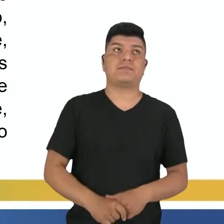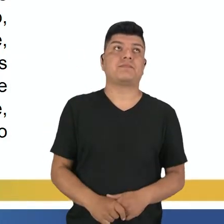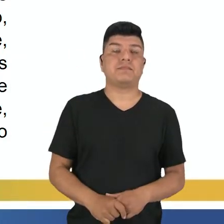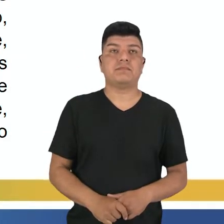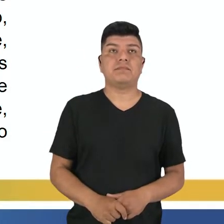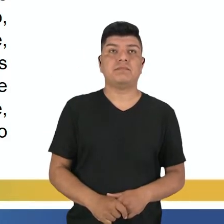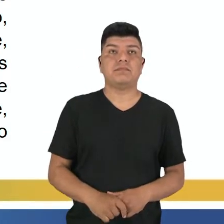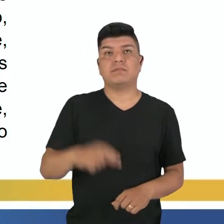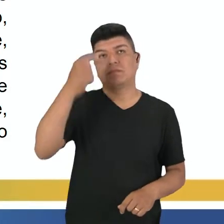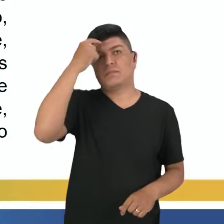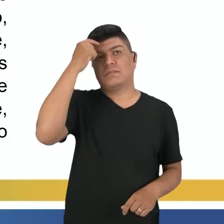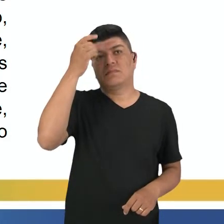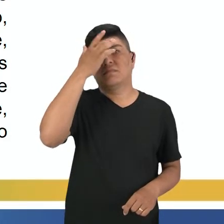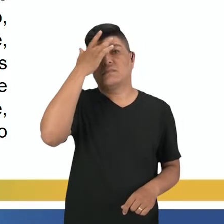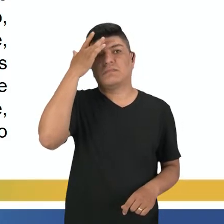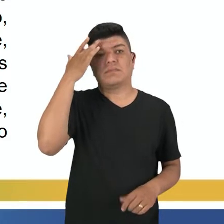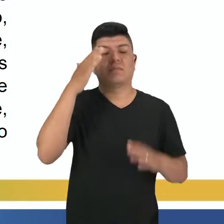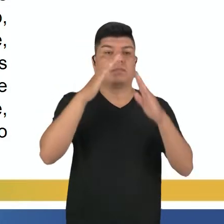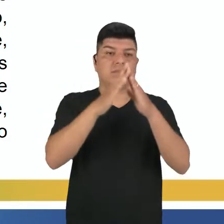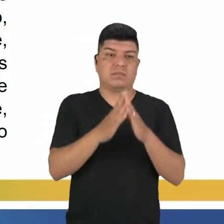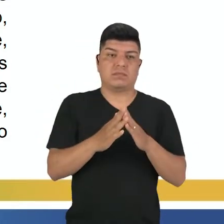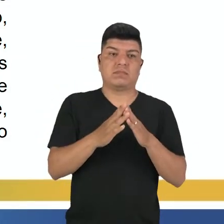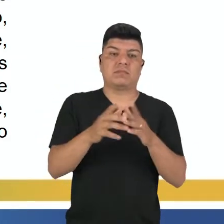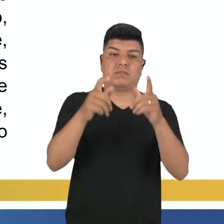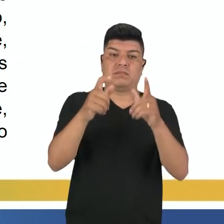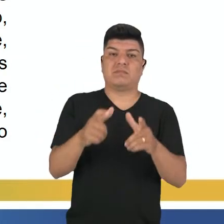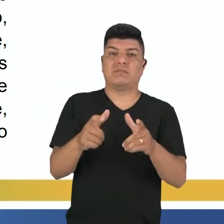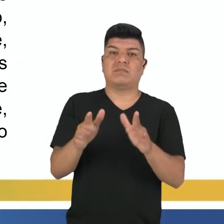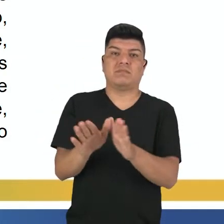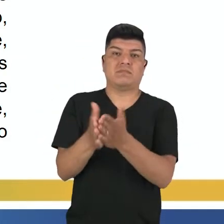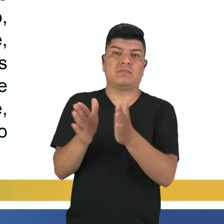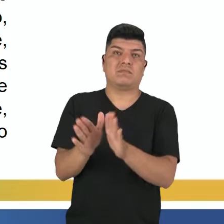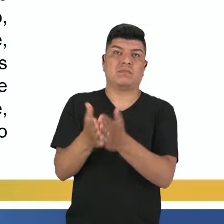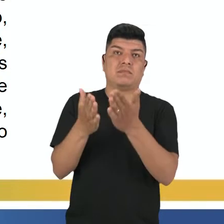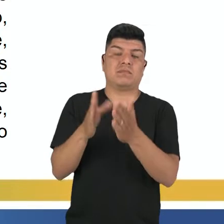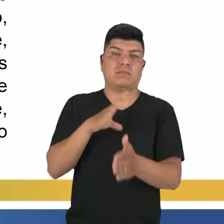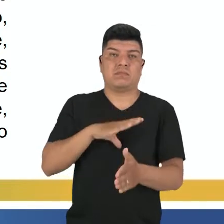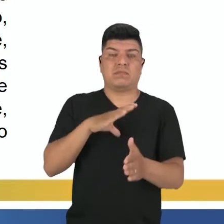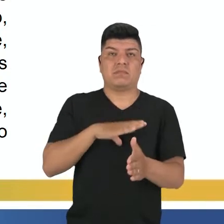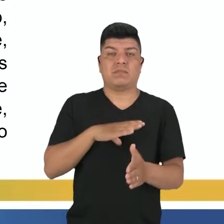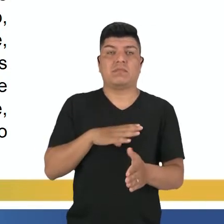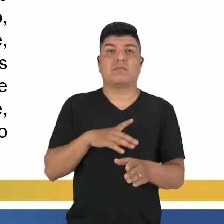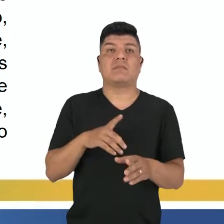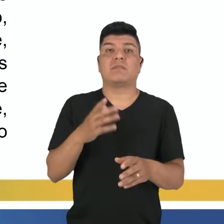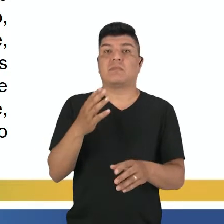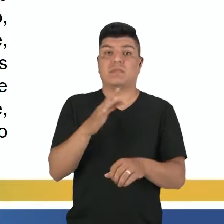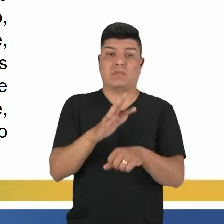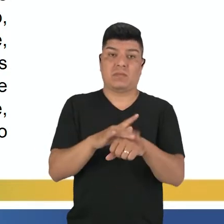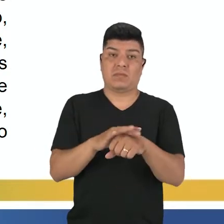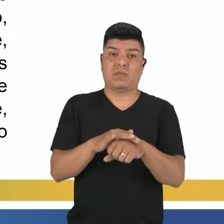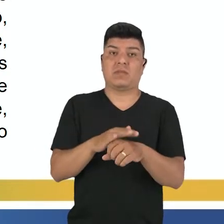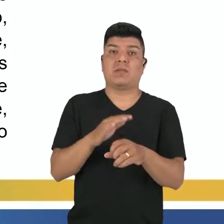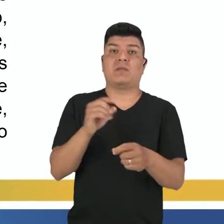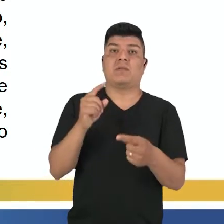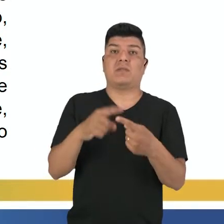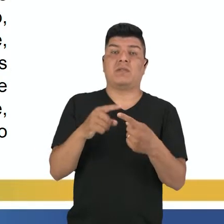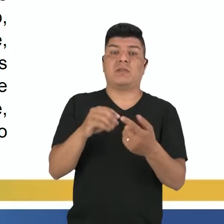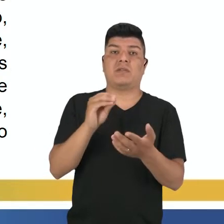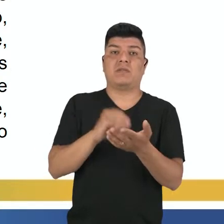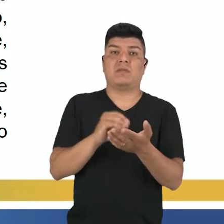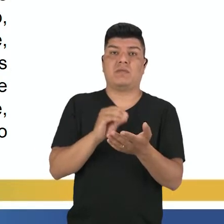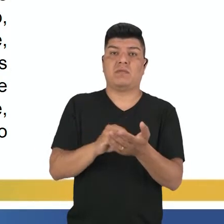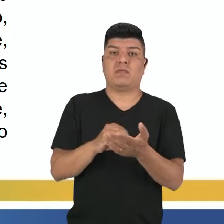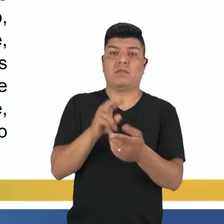Pensa agora nas pessoas que moram nas periferias e até mesmo nas grandes cidades. Essas pessoas adoecem por falta de